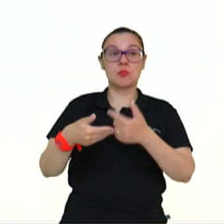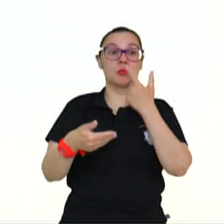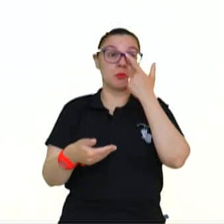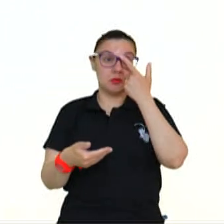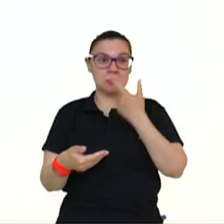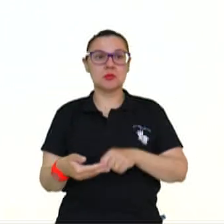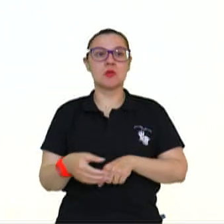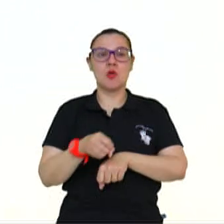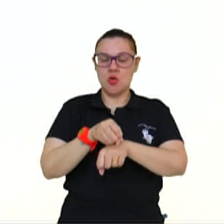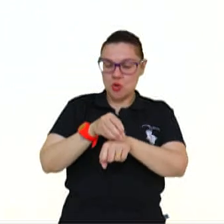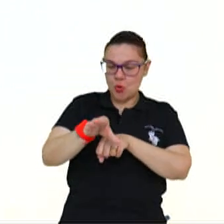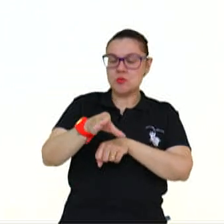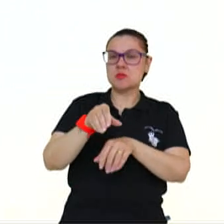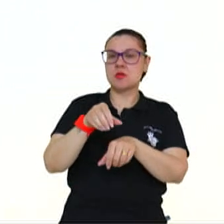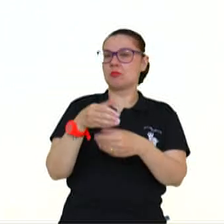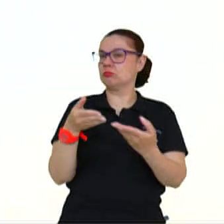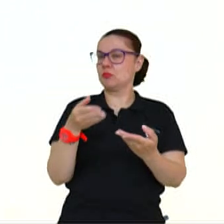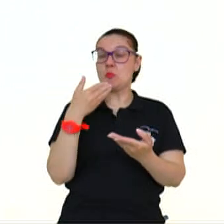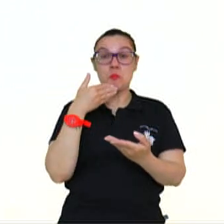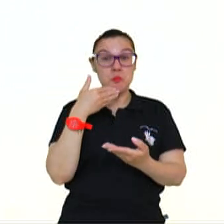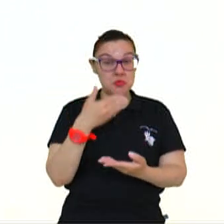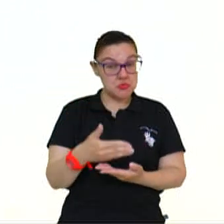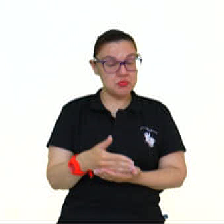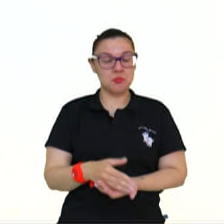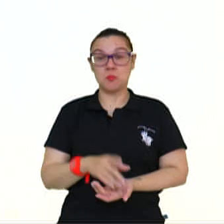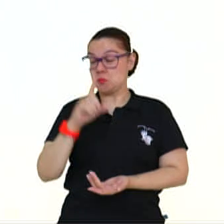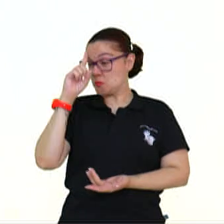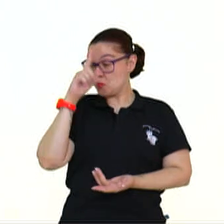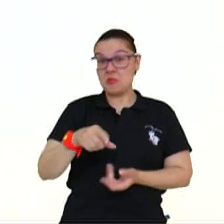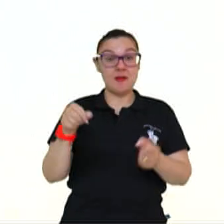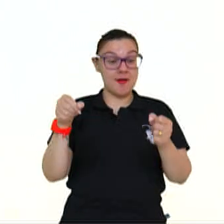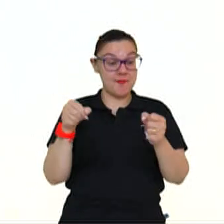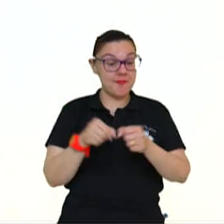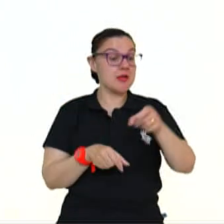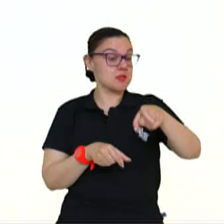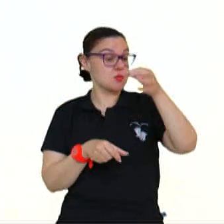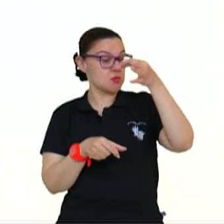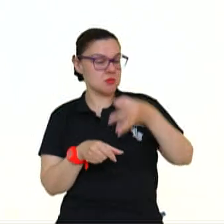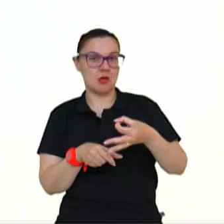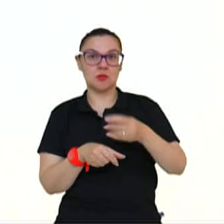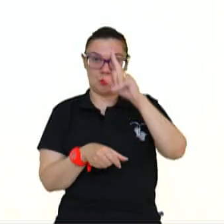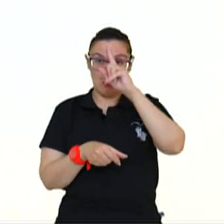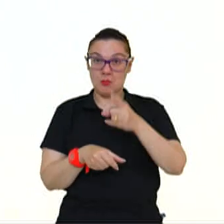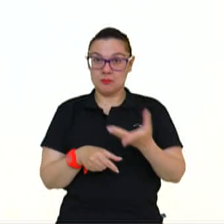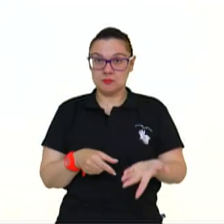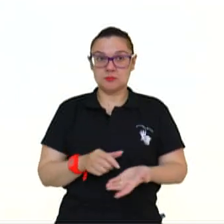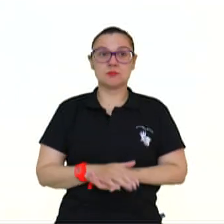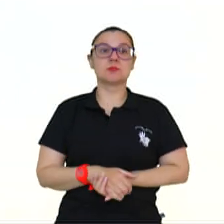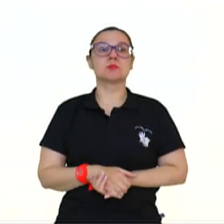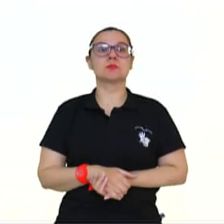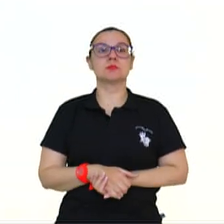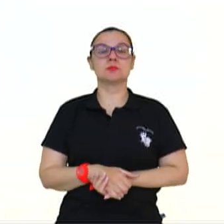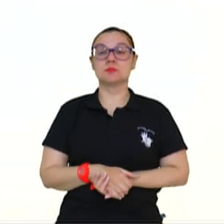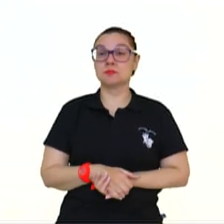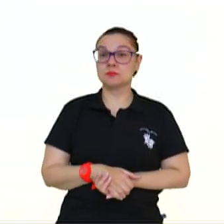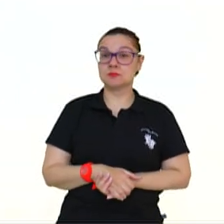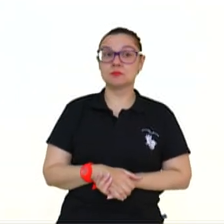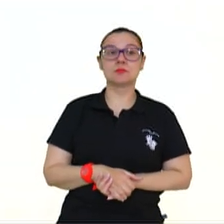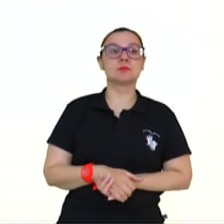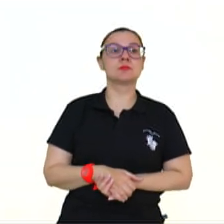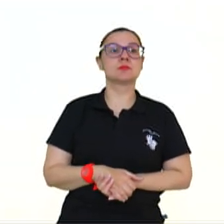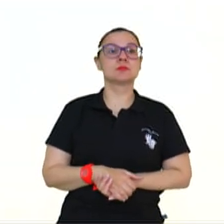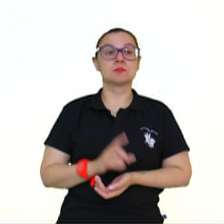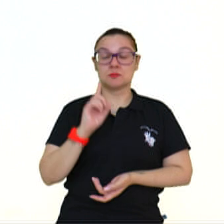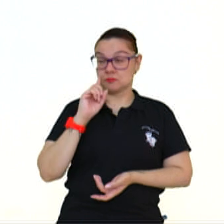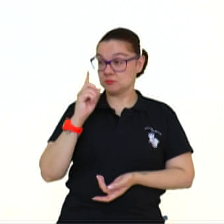ser um conselho, uma dica, uma ordem. Olha só, faça isso corretamente. É uma ordem. Então vamos entender